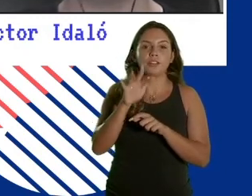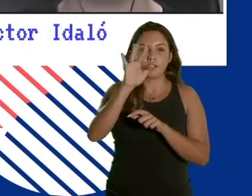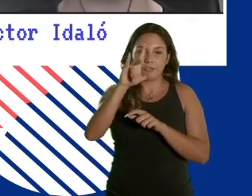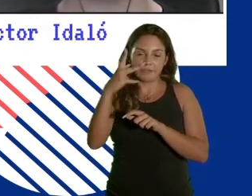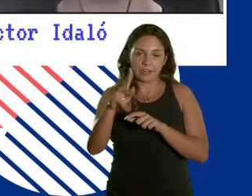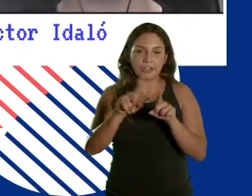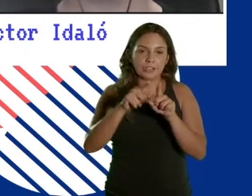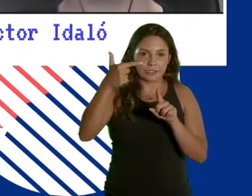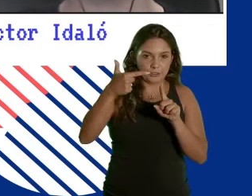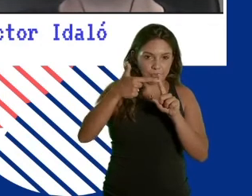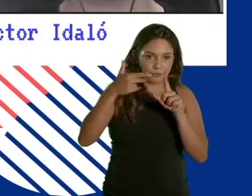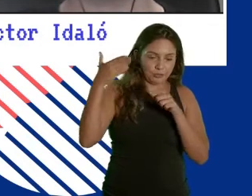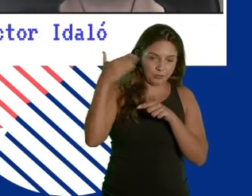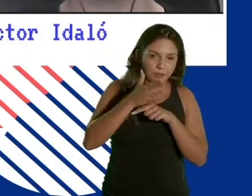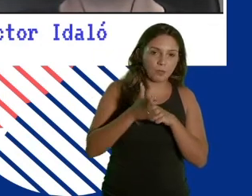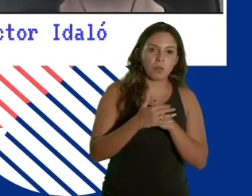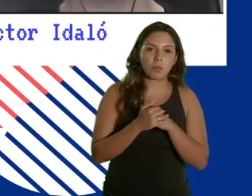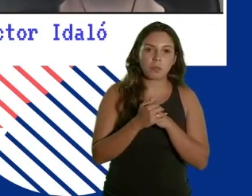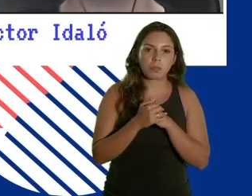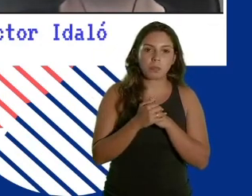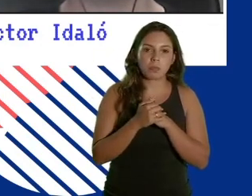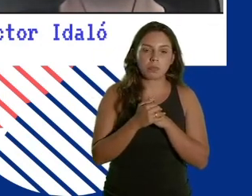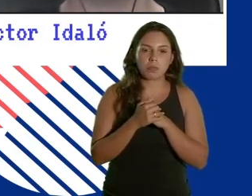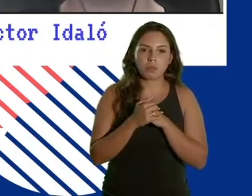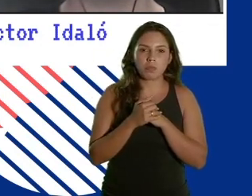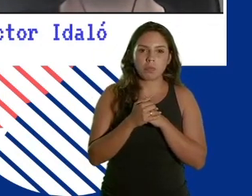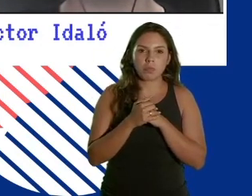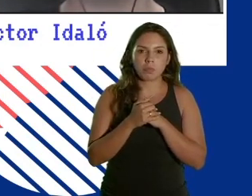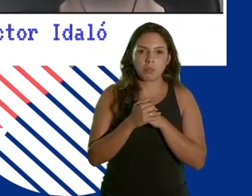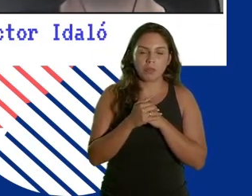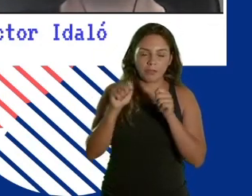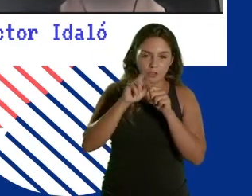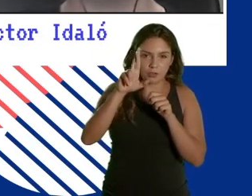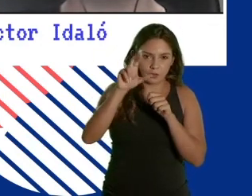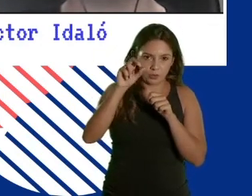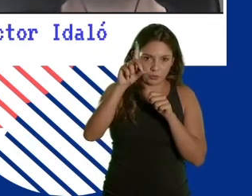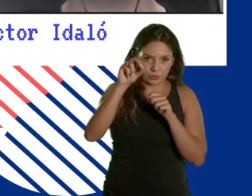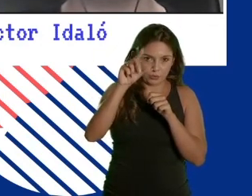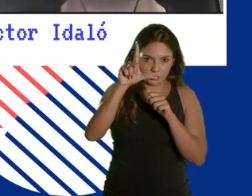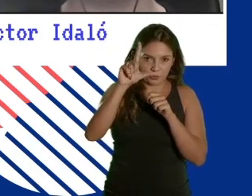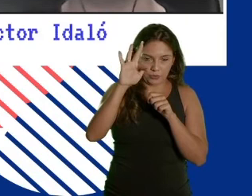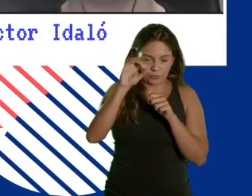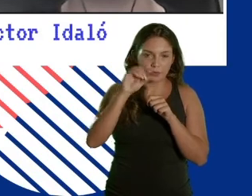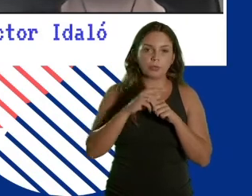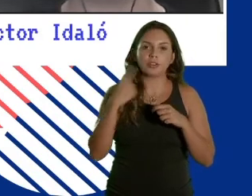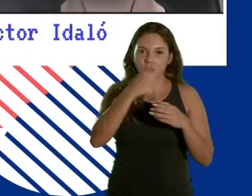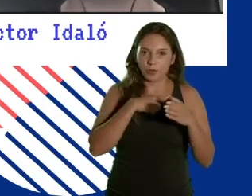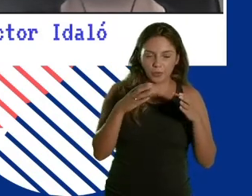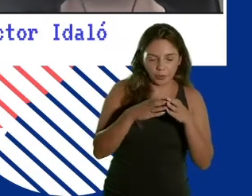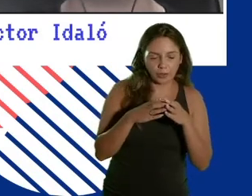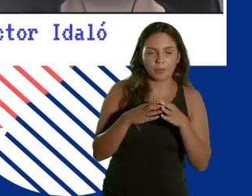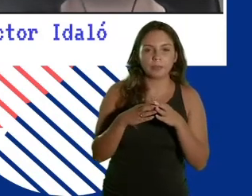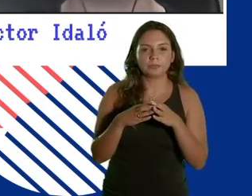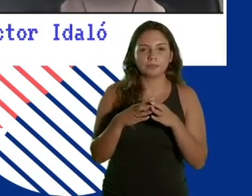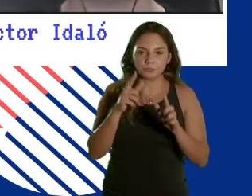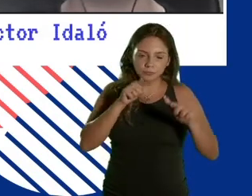Araxá, segunda vez presente conosco, está no doc feito pelo Rodolfo Magalhães, um doc maravilhoso. Nossa equipe aqui com Rodolfo Magalhães